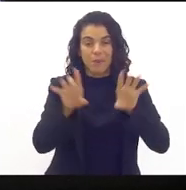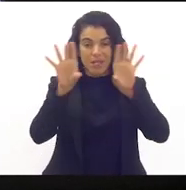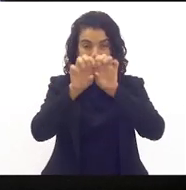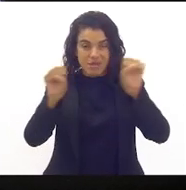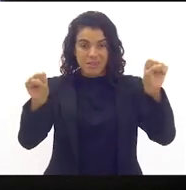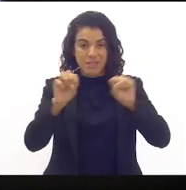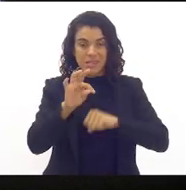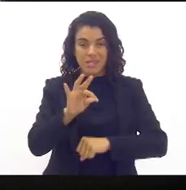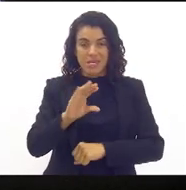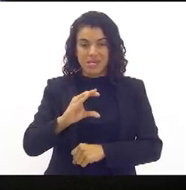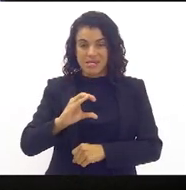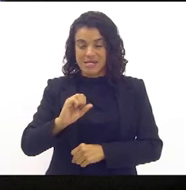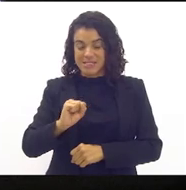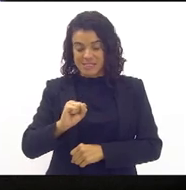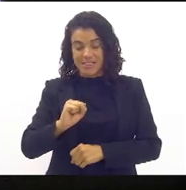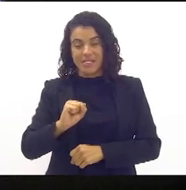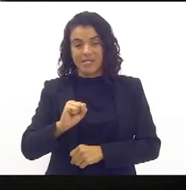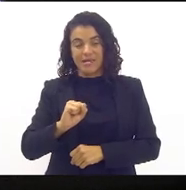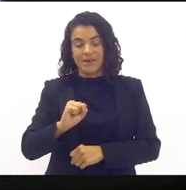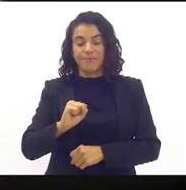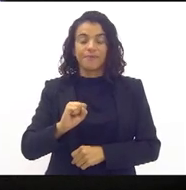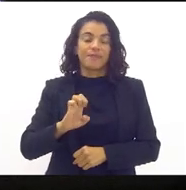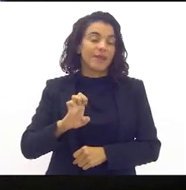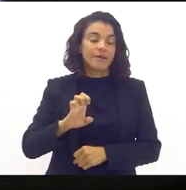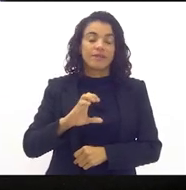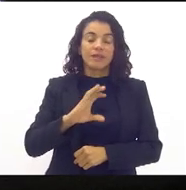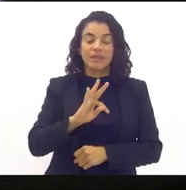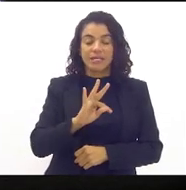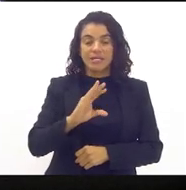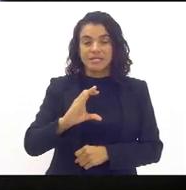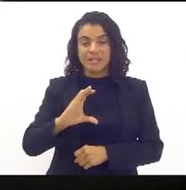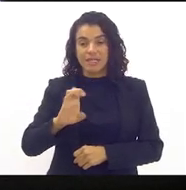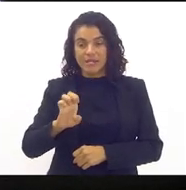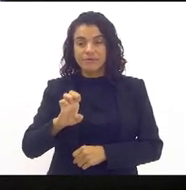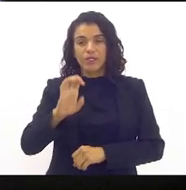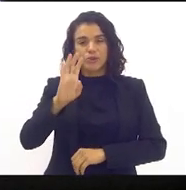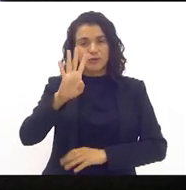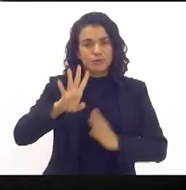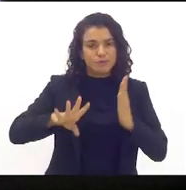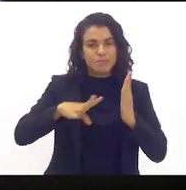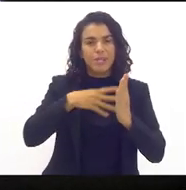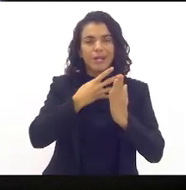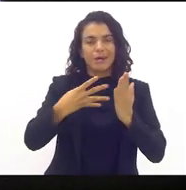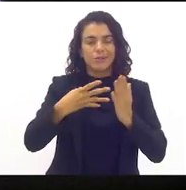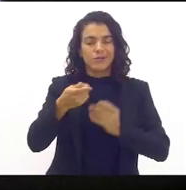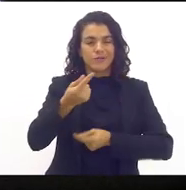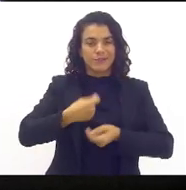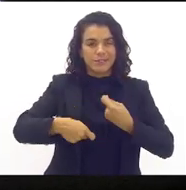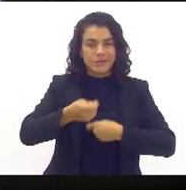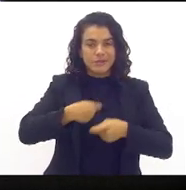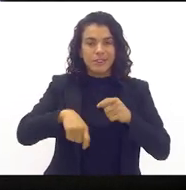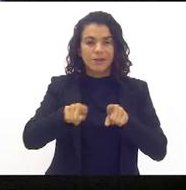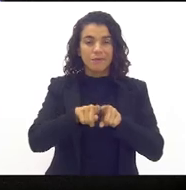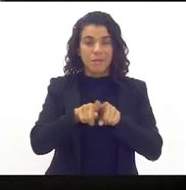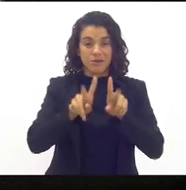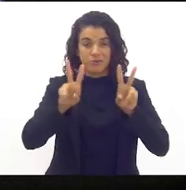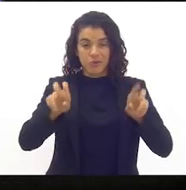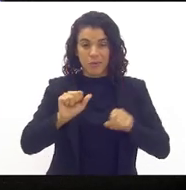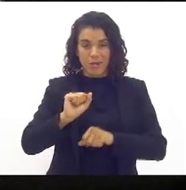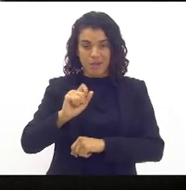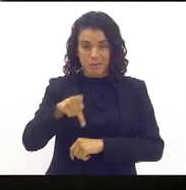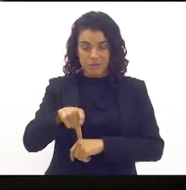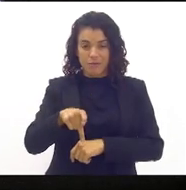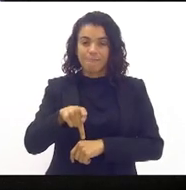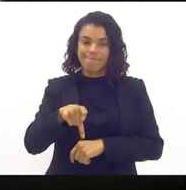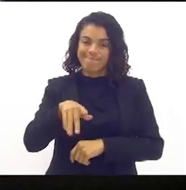por eles, e mostra realmente aqui o nosso plano financeiro com uma dificuldade grande, enquanto o previdenciário está ainda